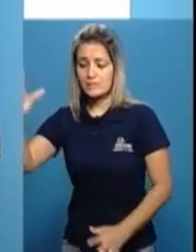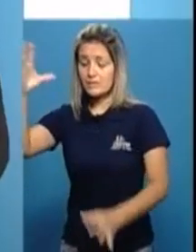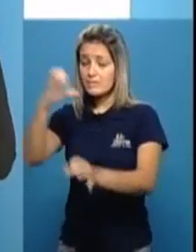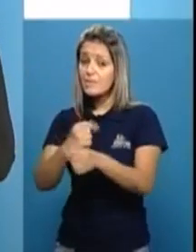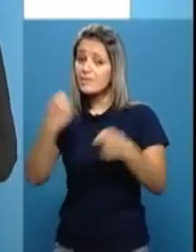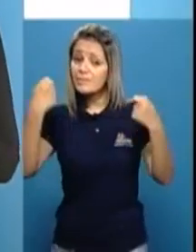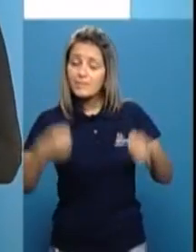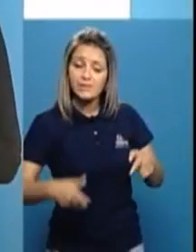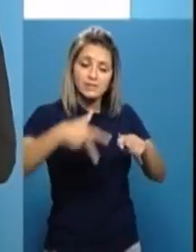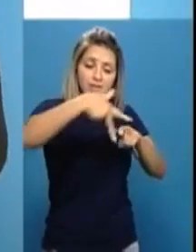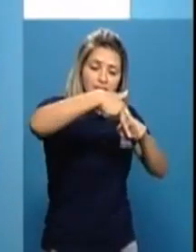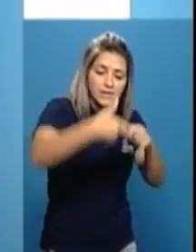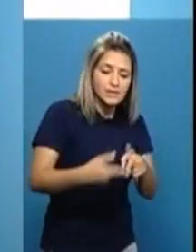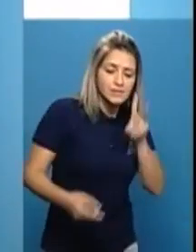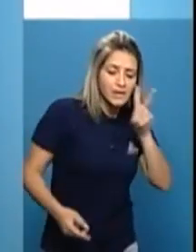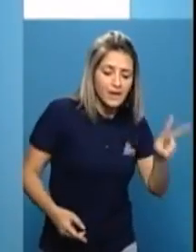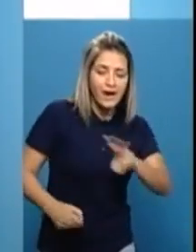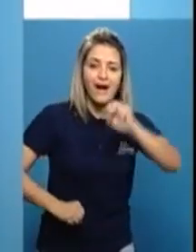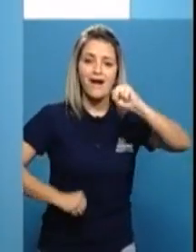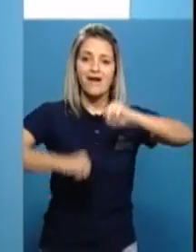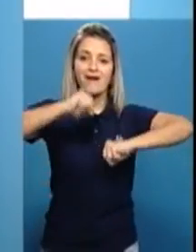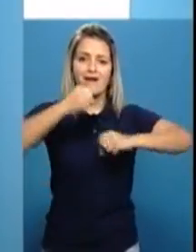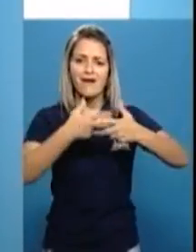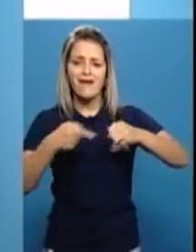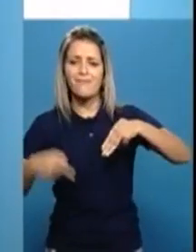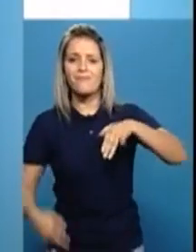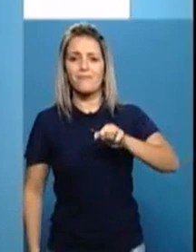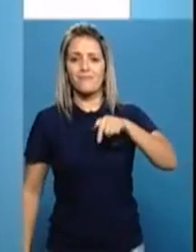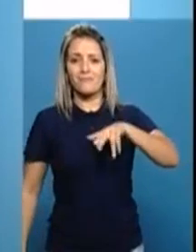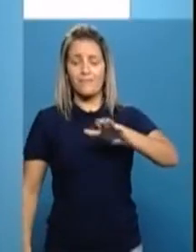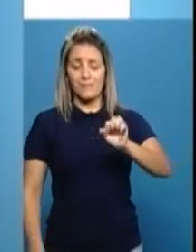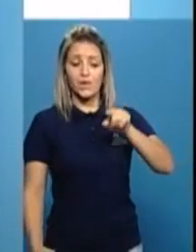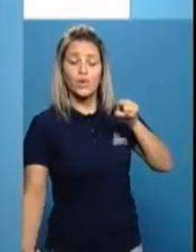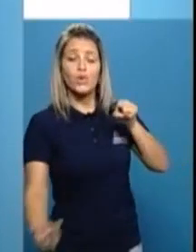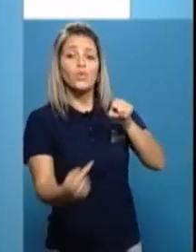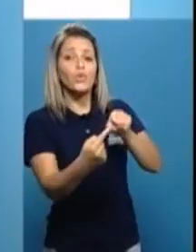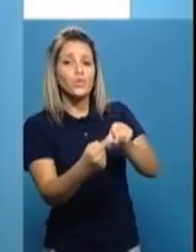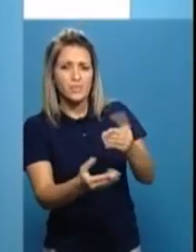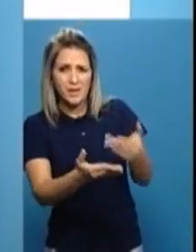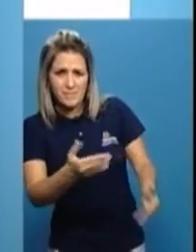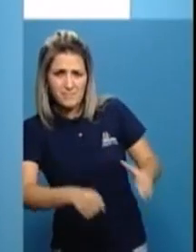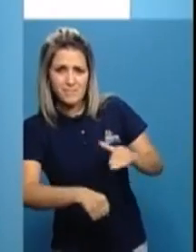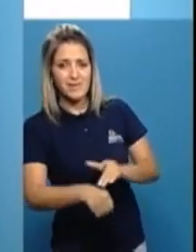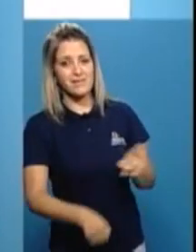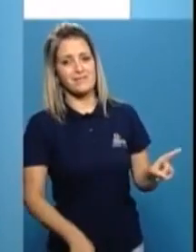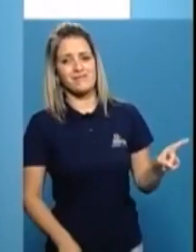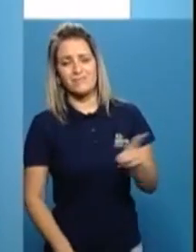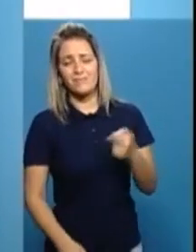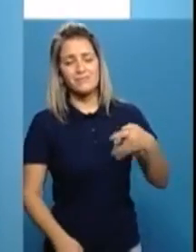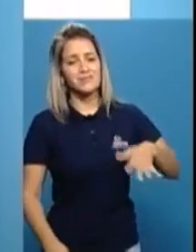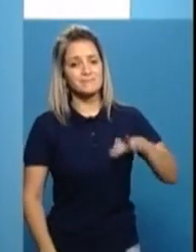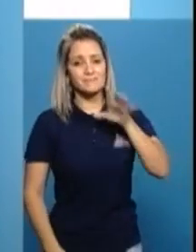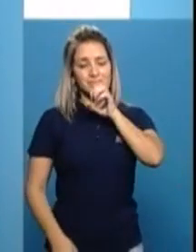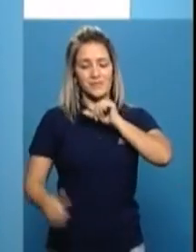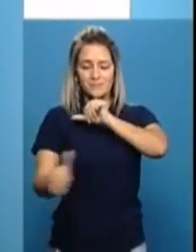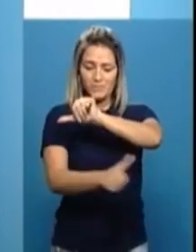são feitos nas máquinas. E a ideia é que a produção pare o mínimo possível de tempo para a troca desse ferramental